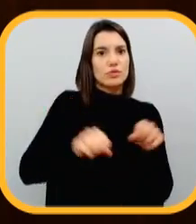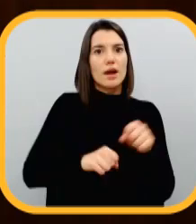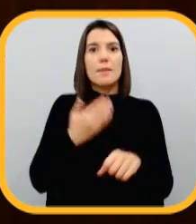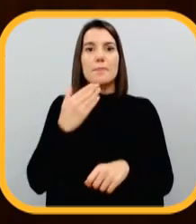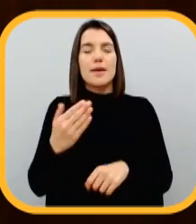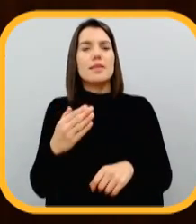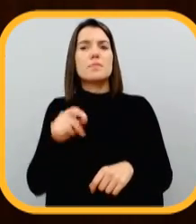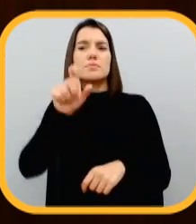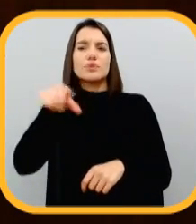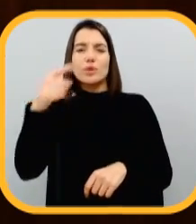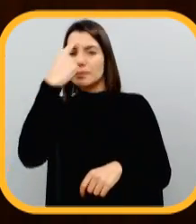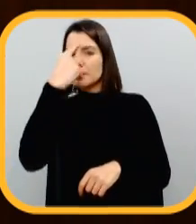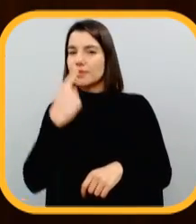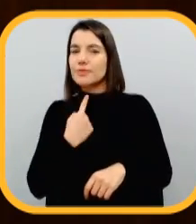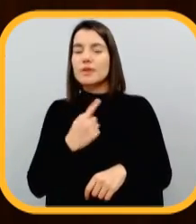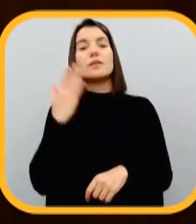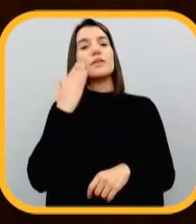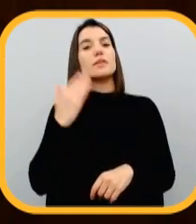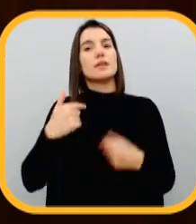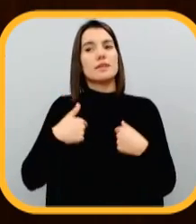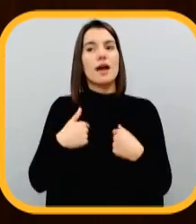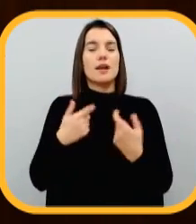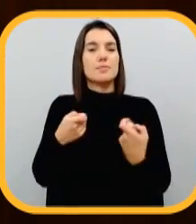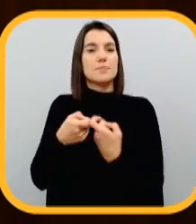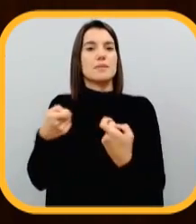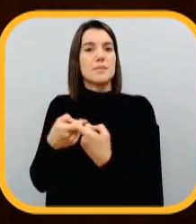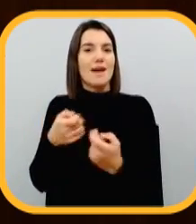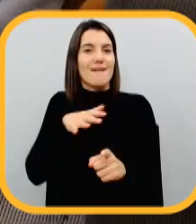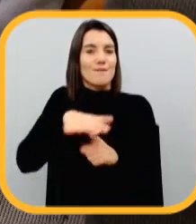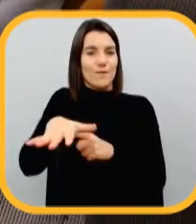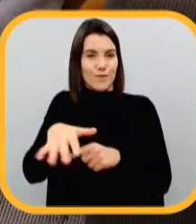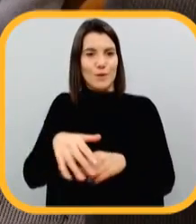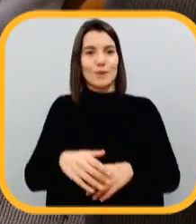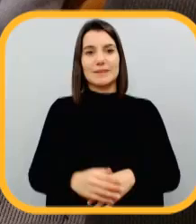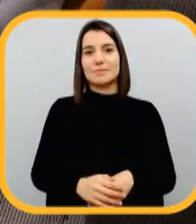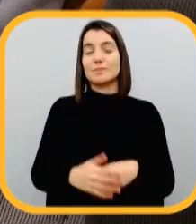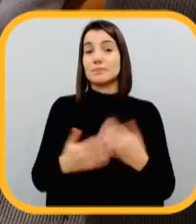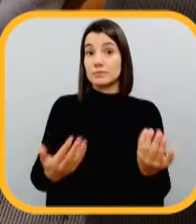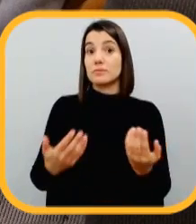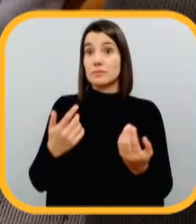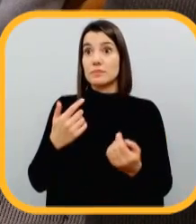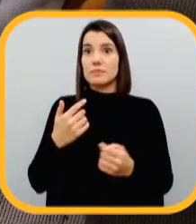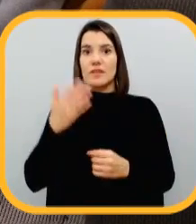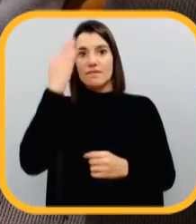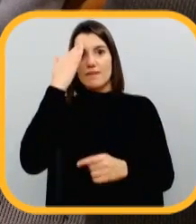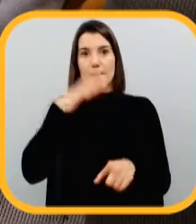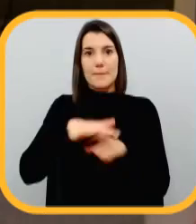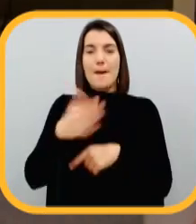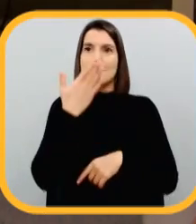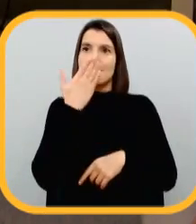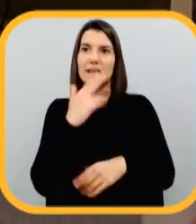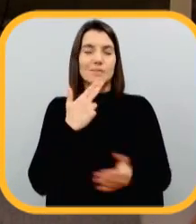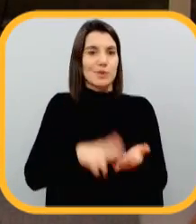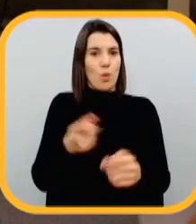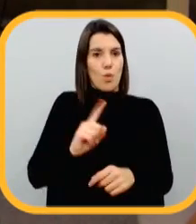como chamamos, sobre o consumidor para tentar otimizar aquilo que chama de persuasão. Às vezes há a ideia de que percepção é uma coisa que é parecer